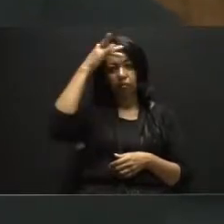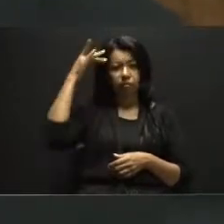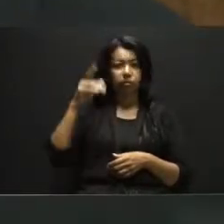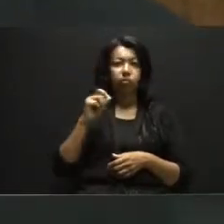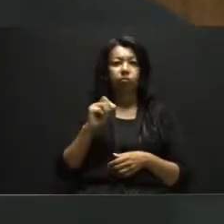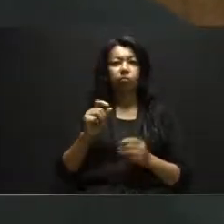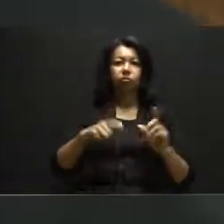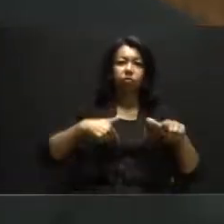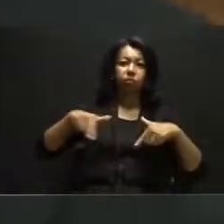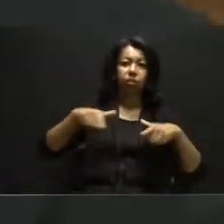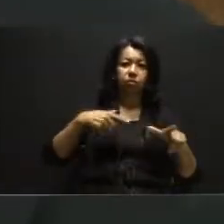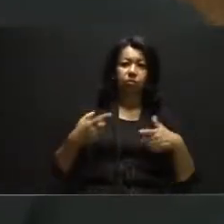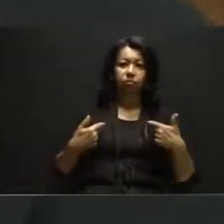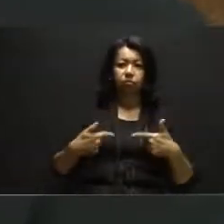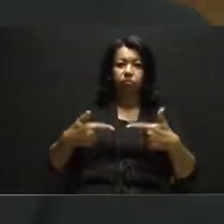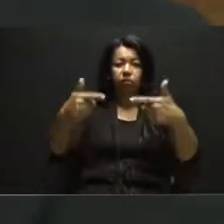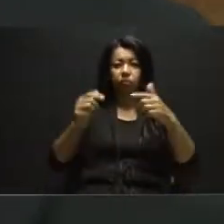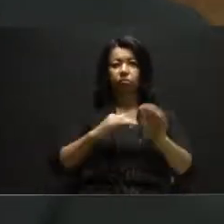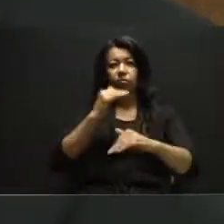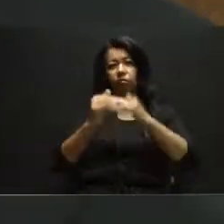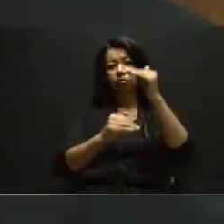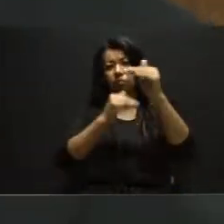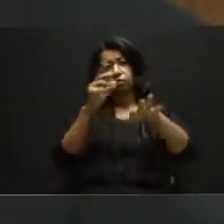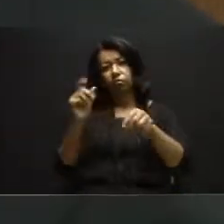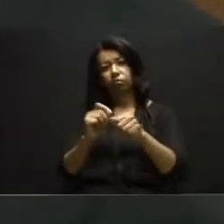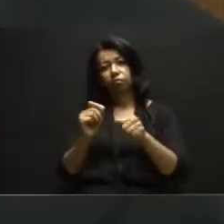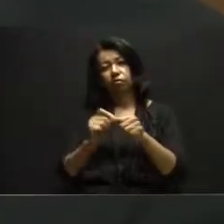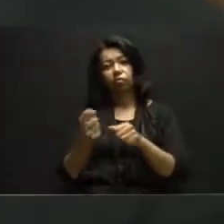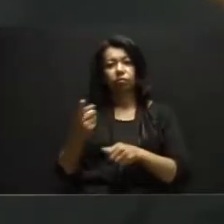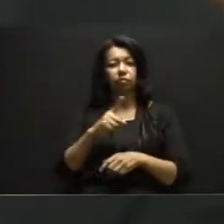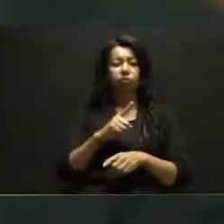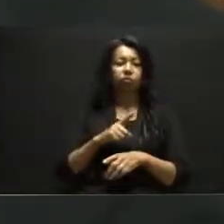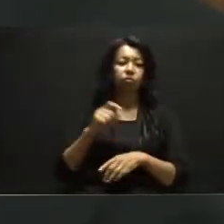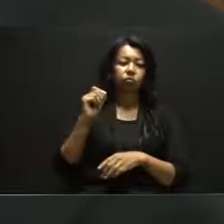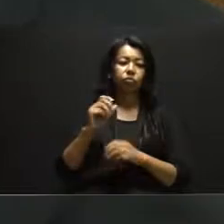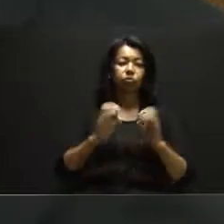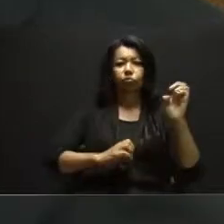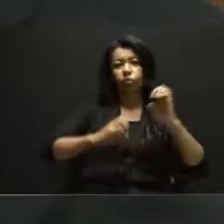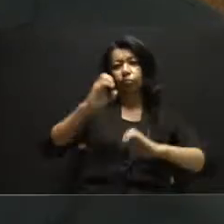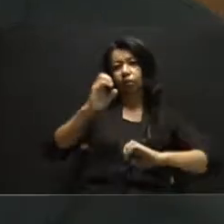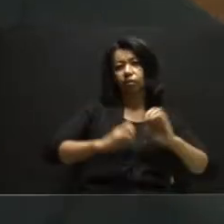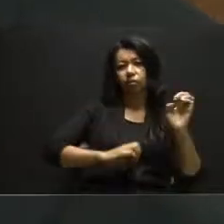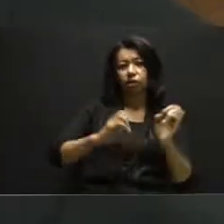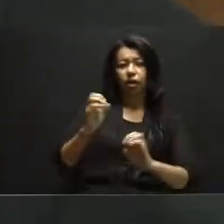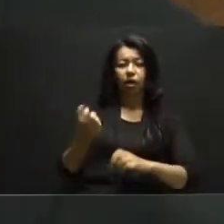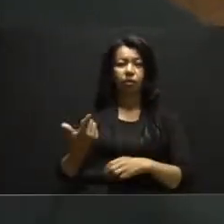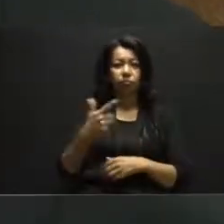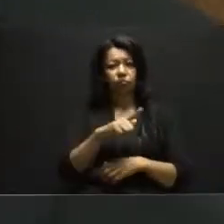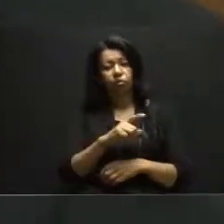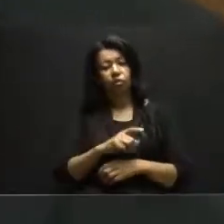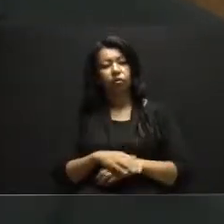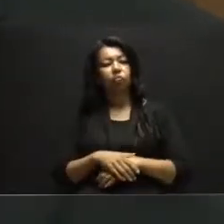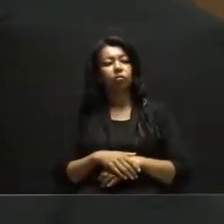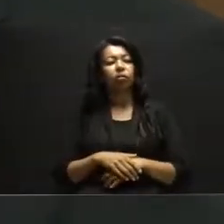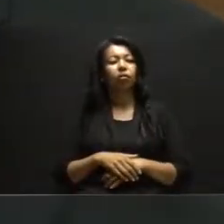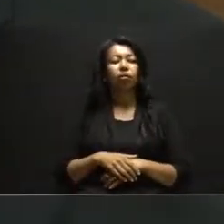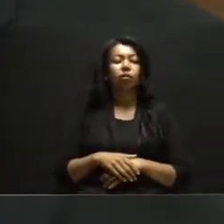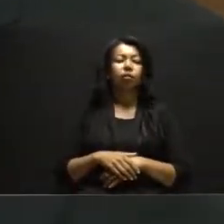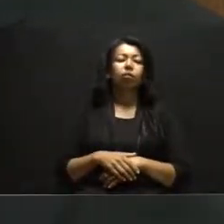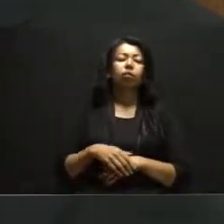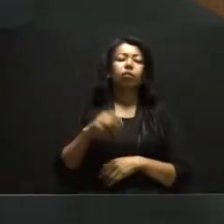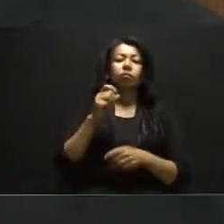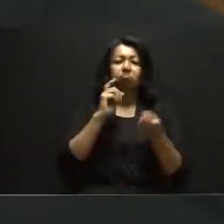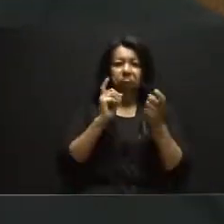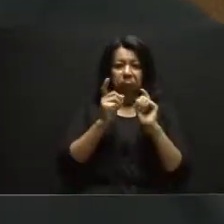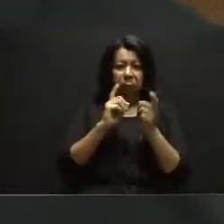trabalharam e lutaram que desenvolver desempenharam parte empresário institucional né e o ato ele